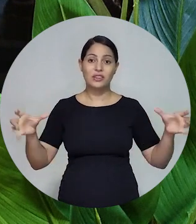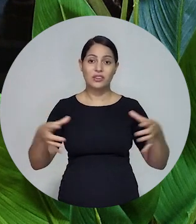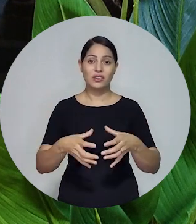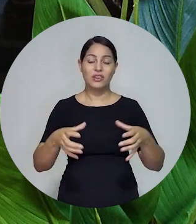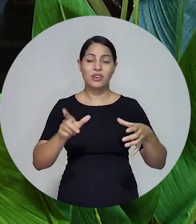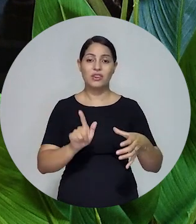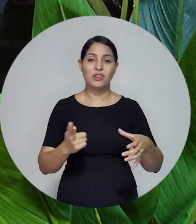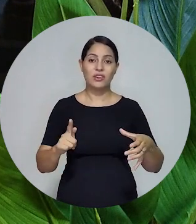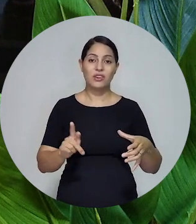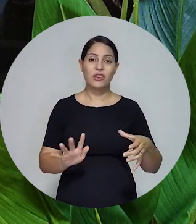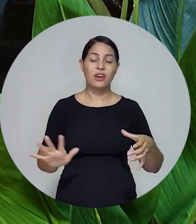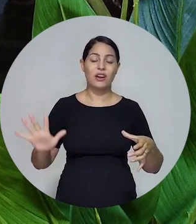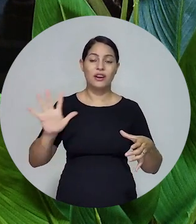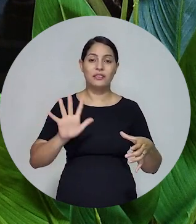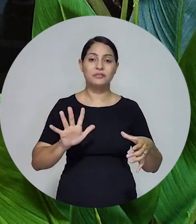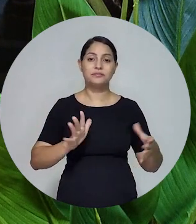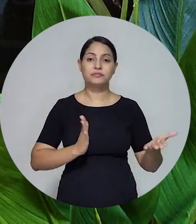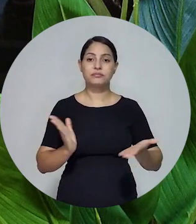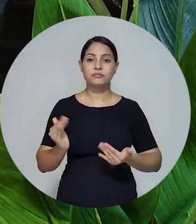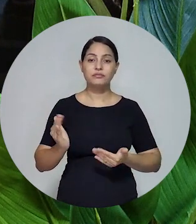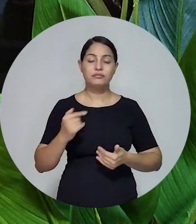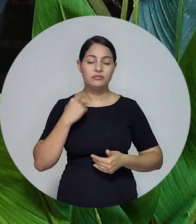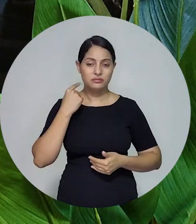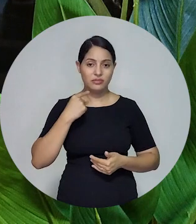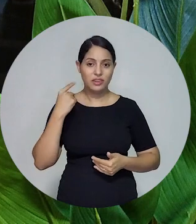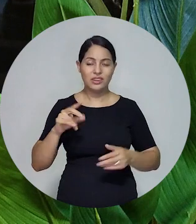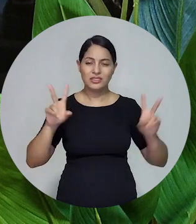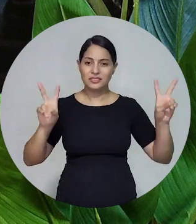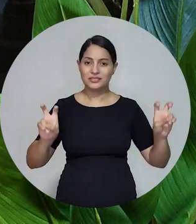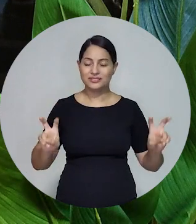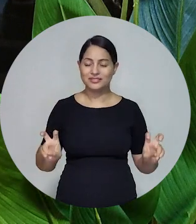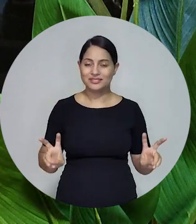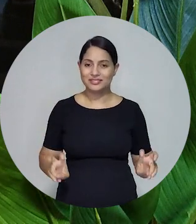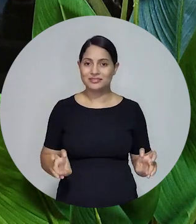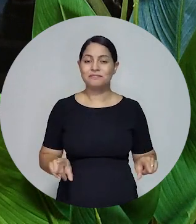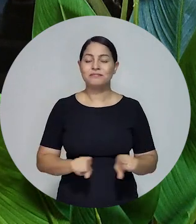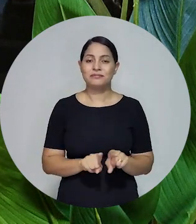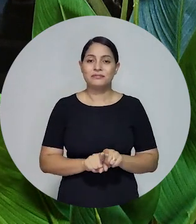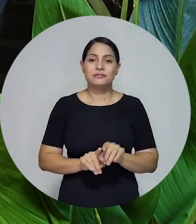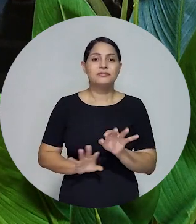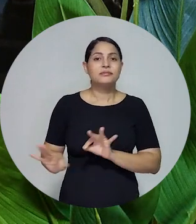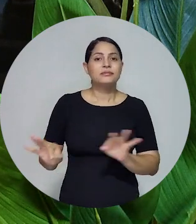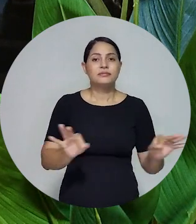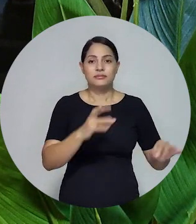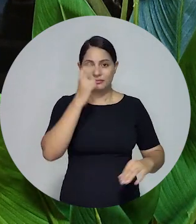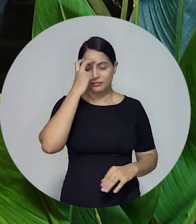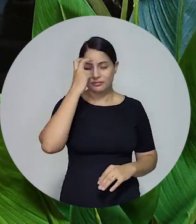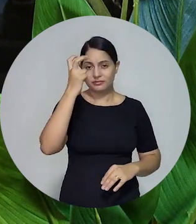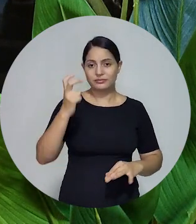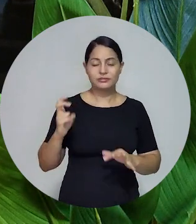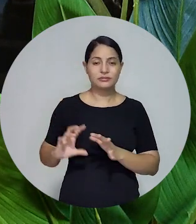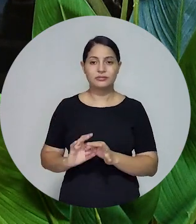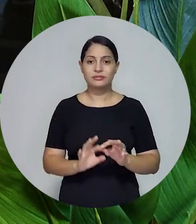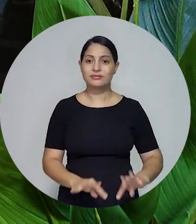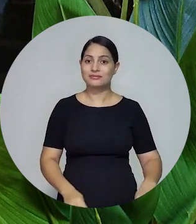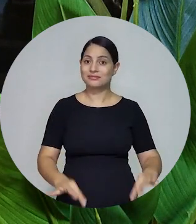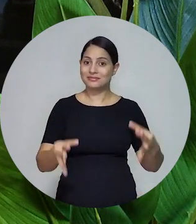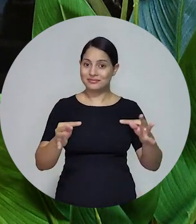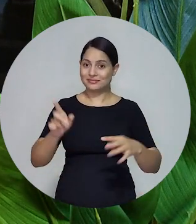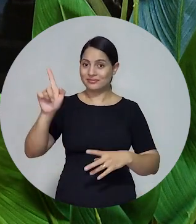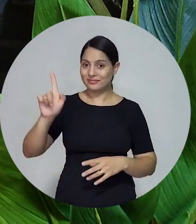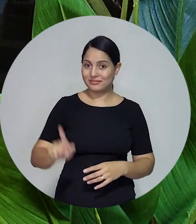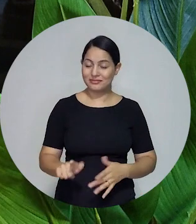no 3º Congresso Goiano da Advocacia Jovem. O evento debateu, entre outros temas, a preparação intelectual